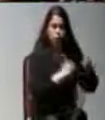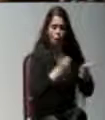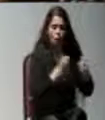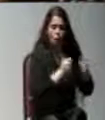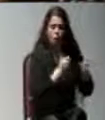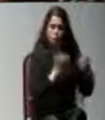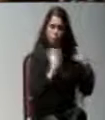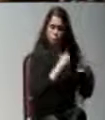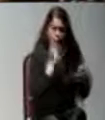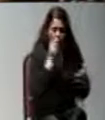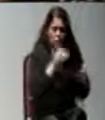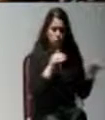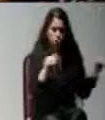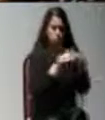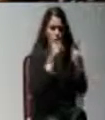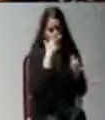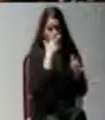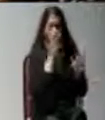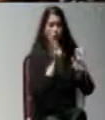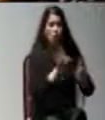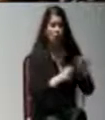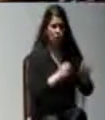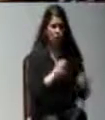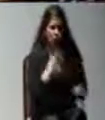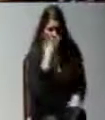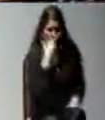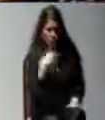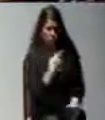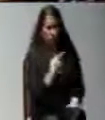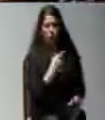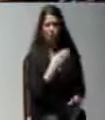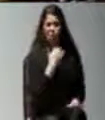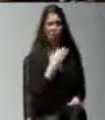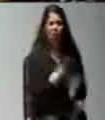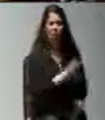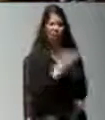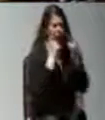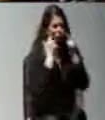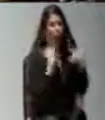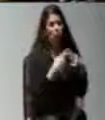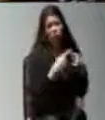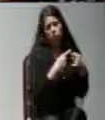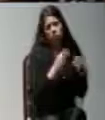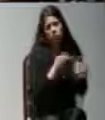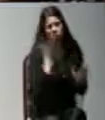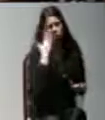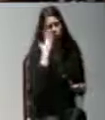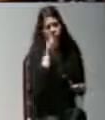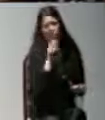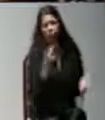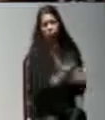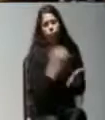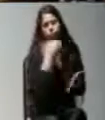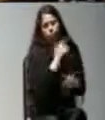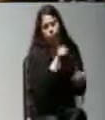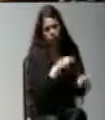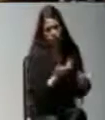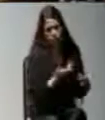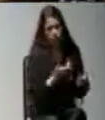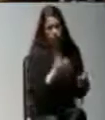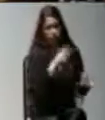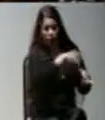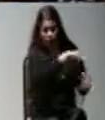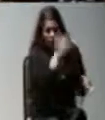Cujos efeitos é a morte não chorada, porque sempre esperada. Os desprezíveis são